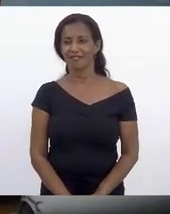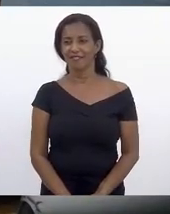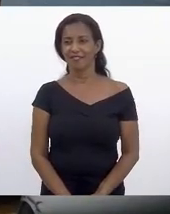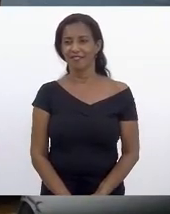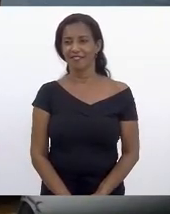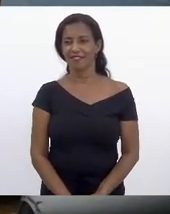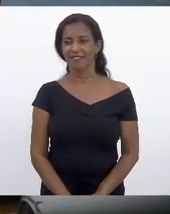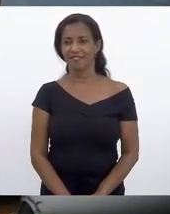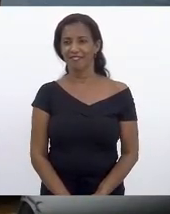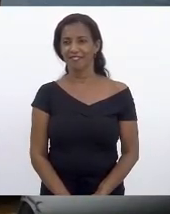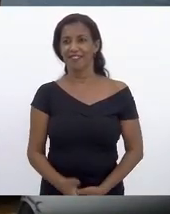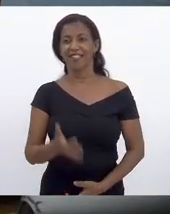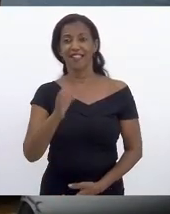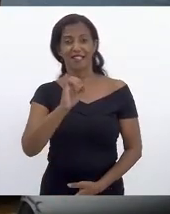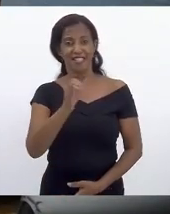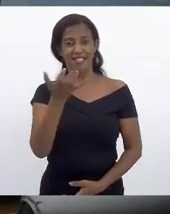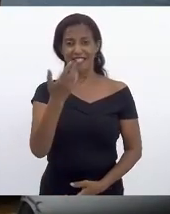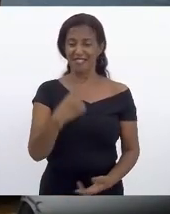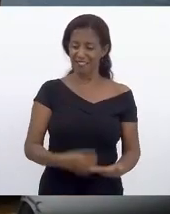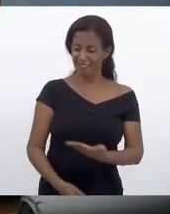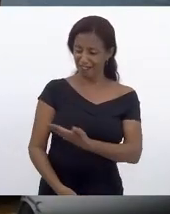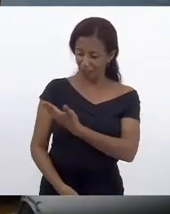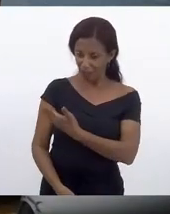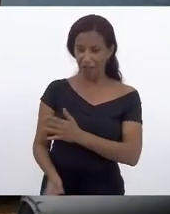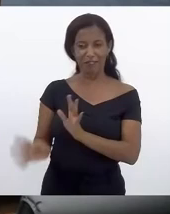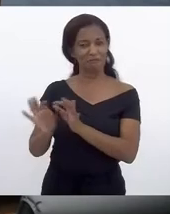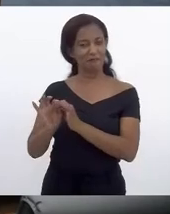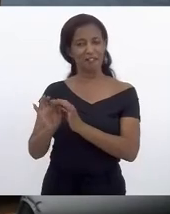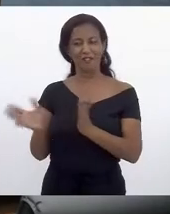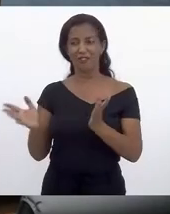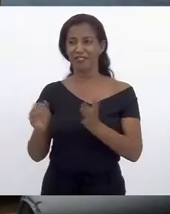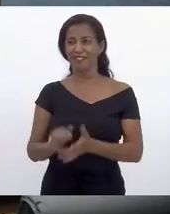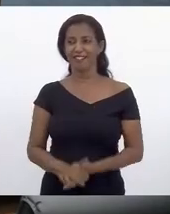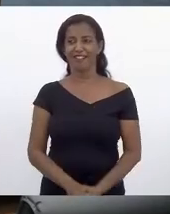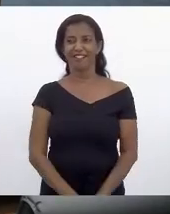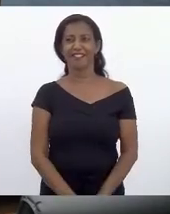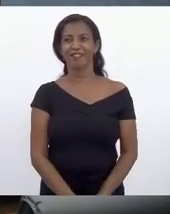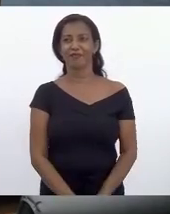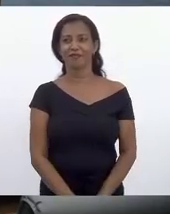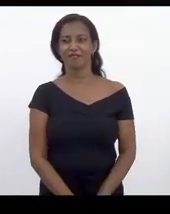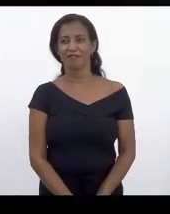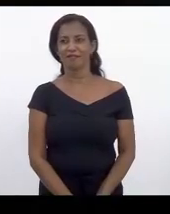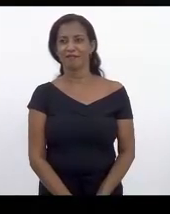Se quiser utilizar outra tribuna, fique à vontade, deputado.